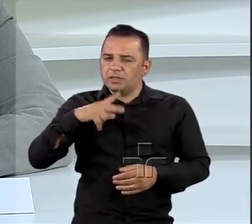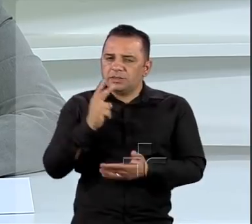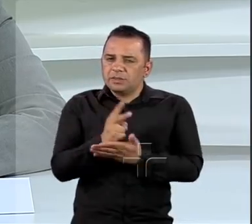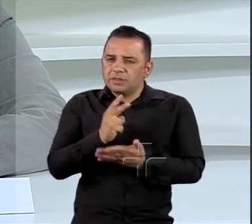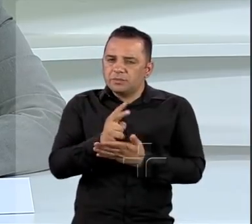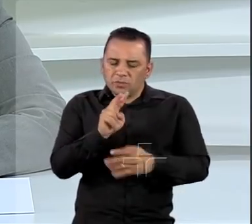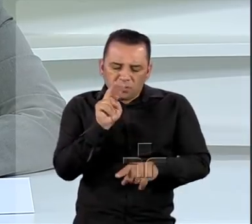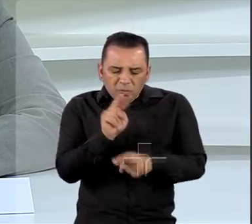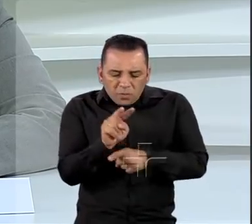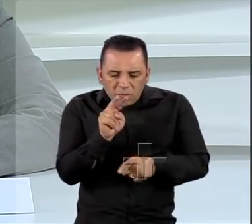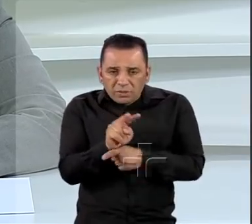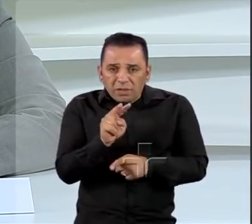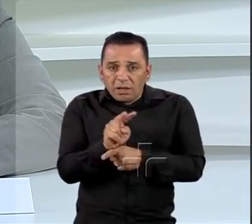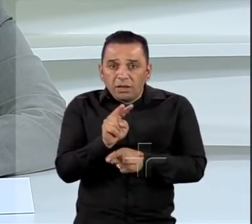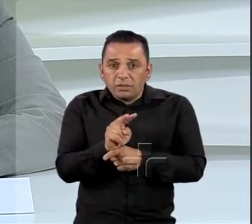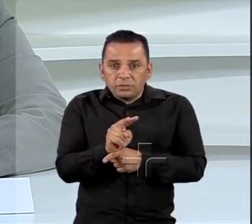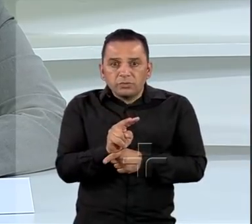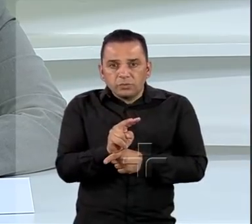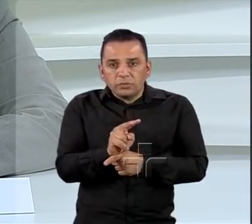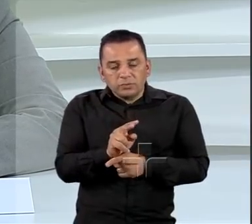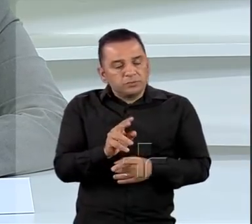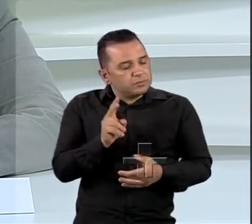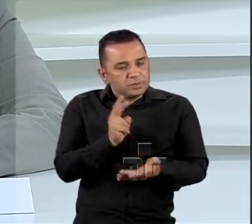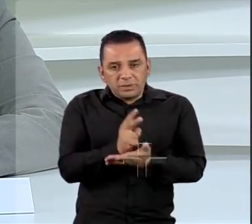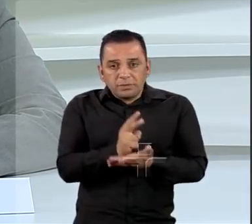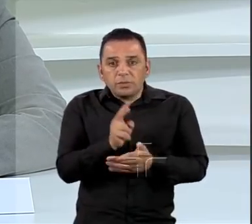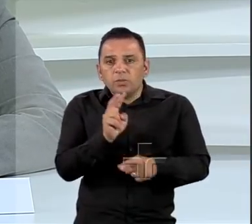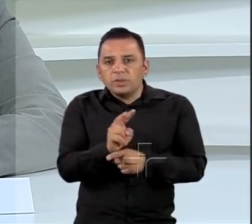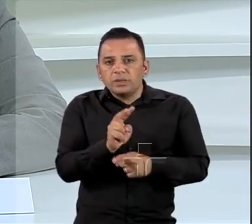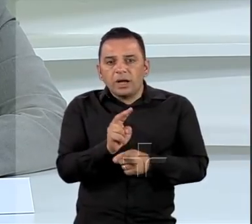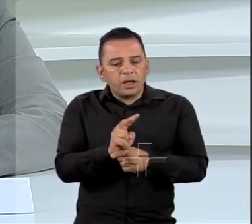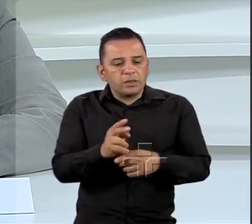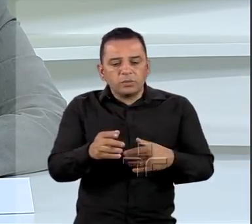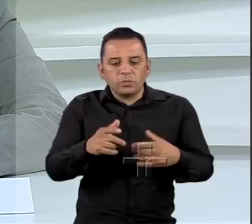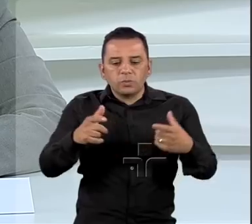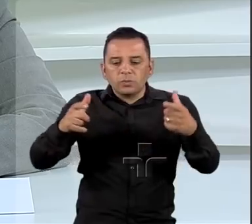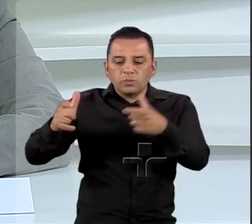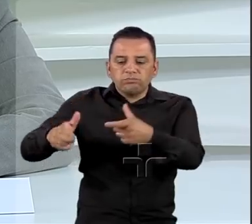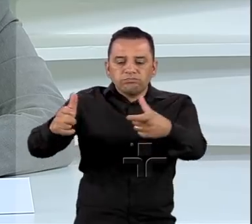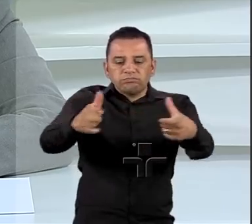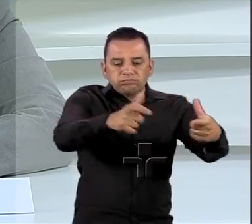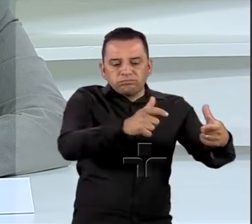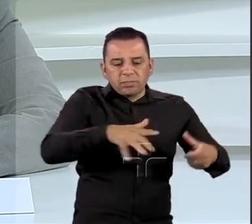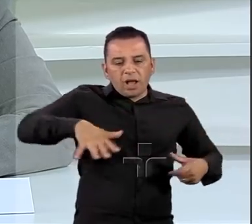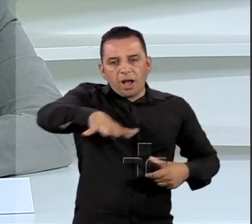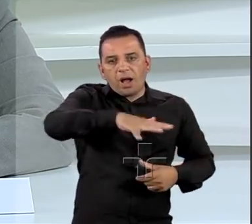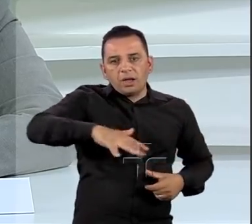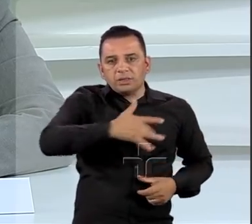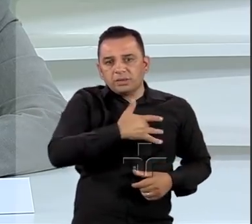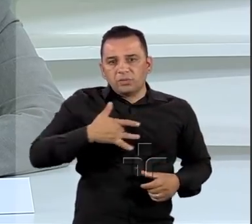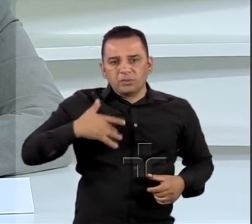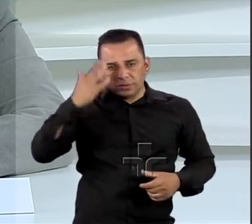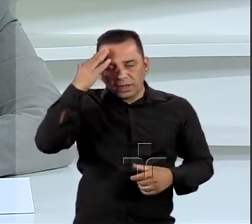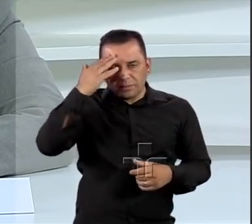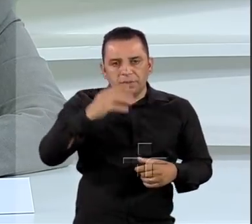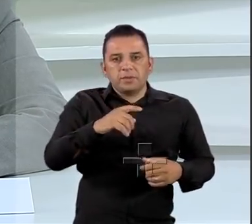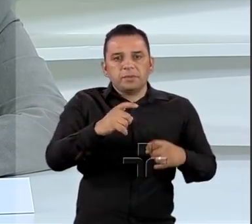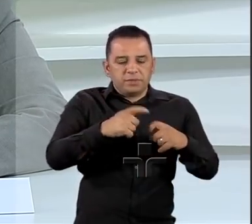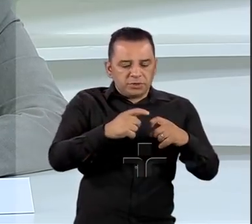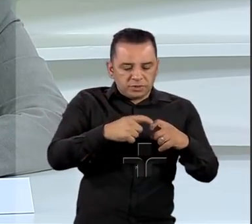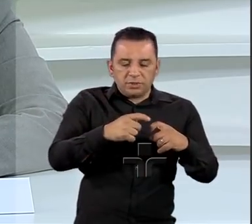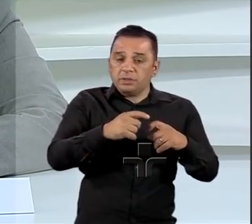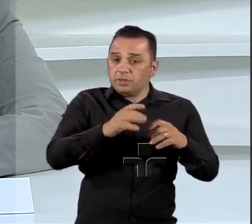que ele esteja aonde ele é necessário. Isso vai passar por uma discussão que eu acho que a gente aprofunda daqui a pouquinho, sobre medicamentos, média e